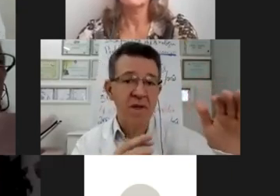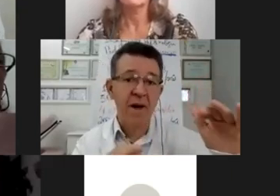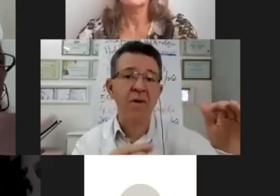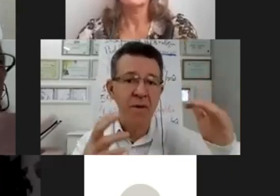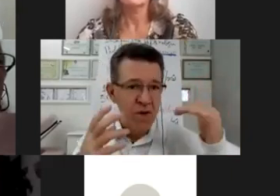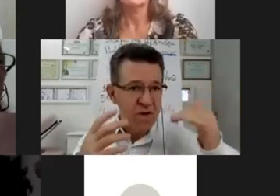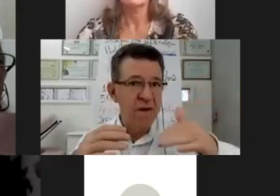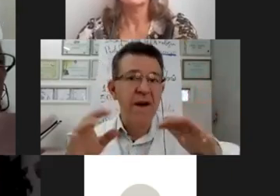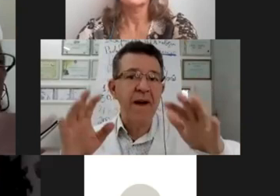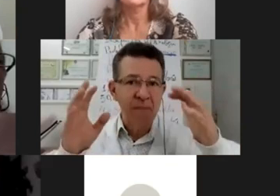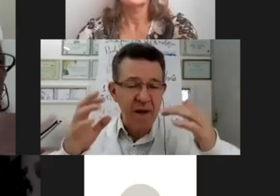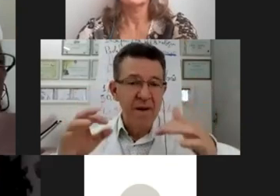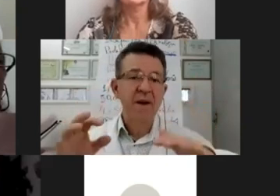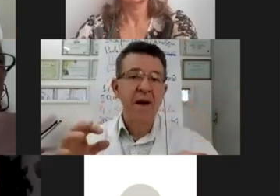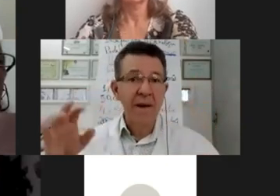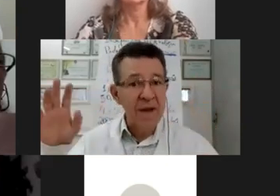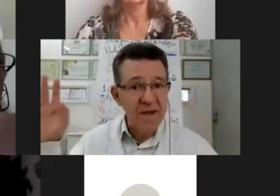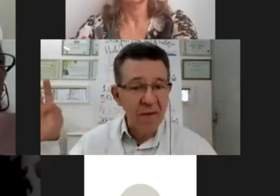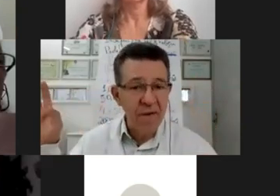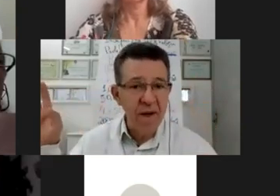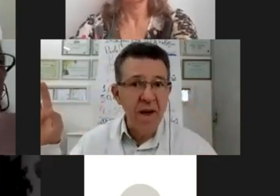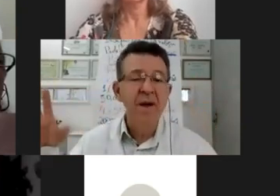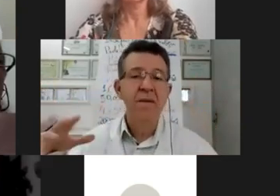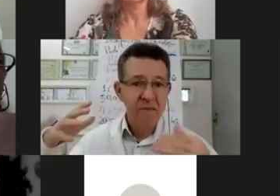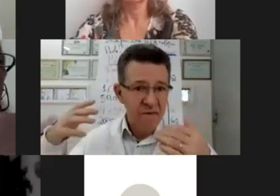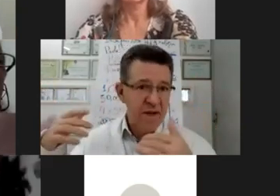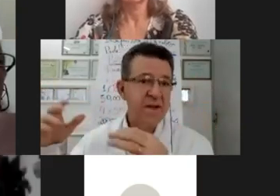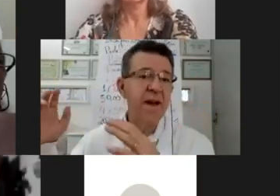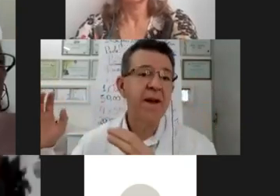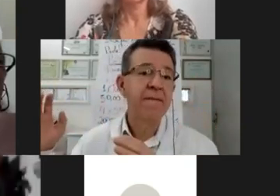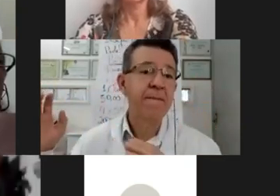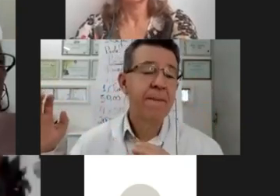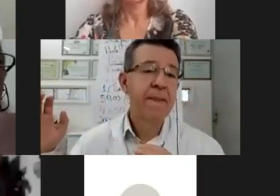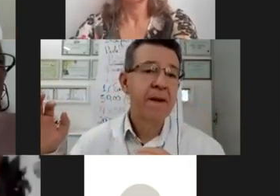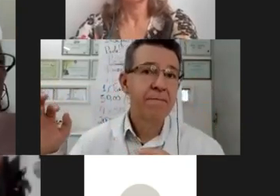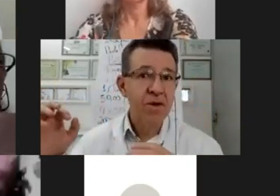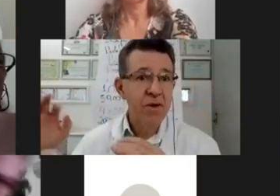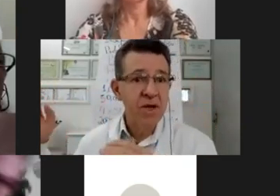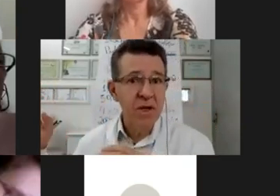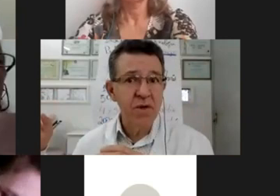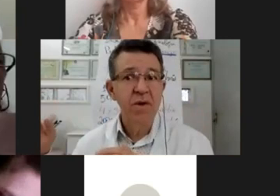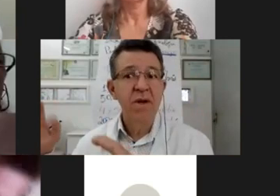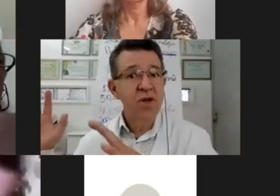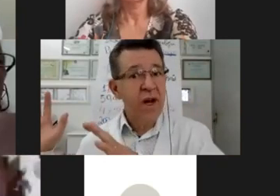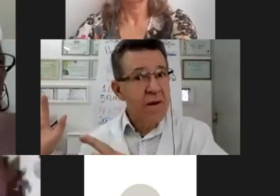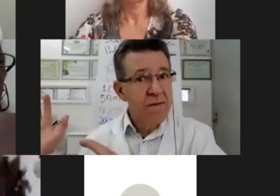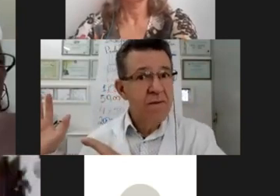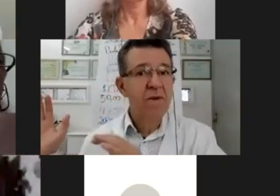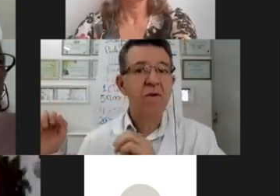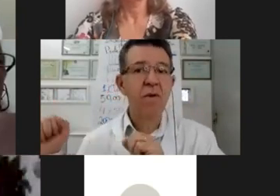pouquinho, tal. Depois você vai, né? A lembrança fica, vida que segue. Passou disso,